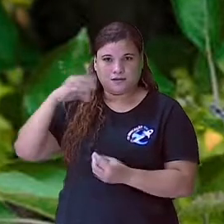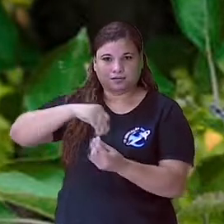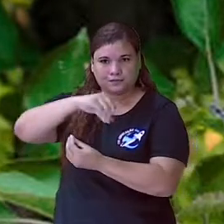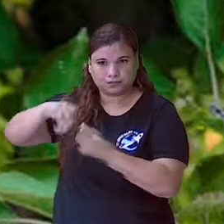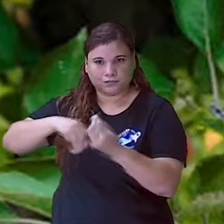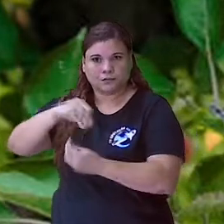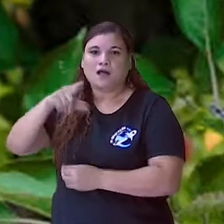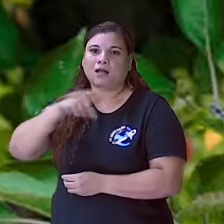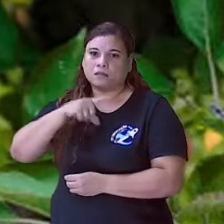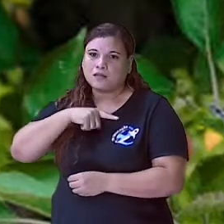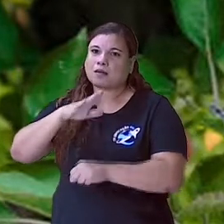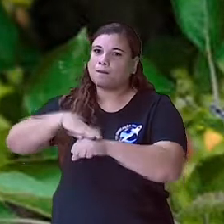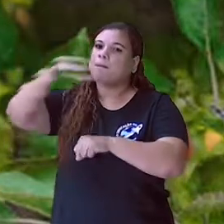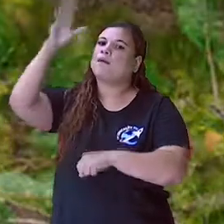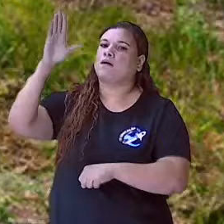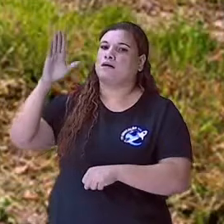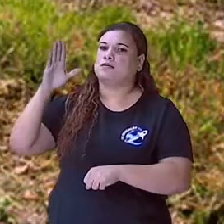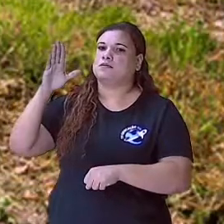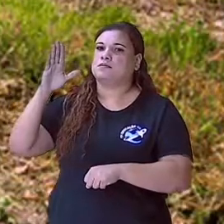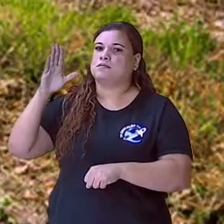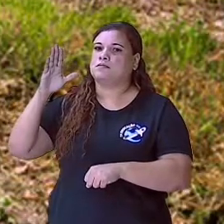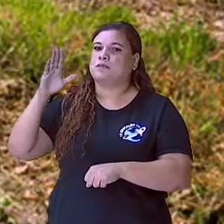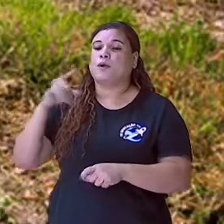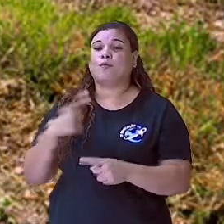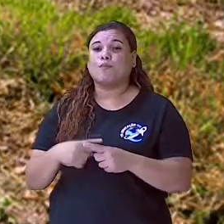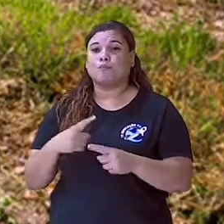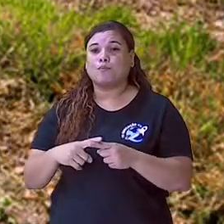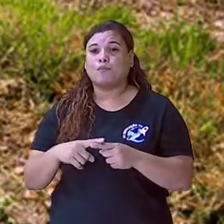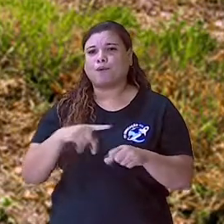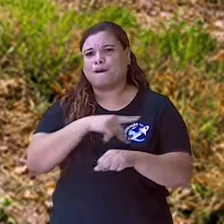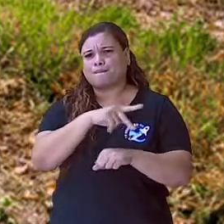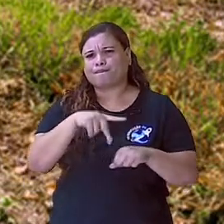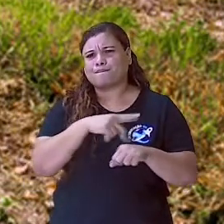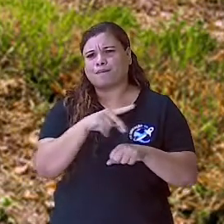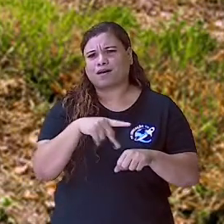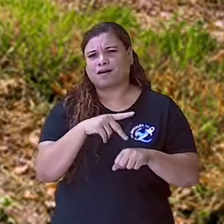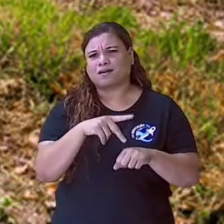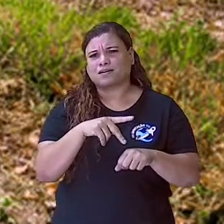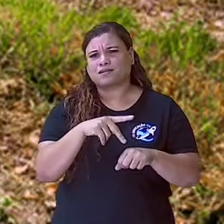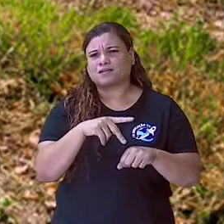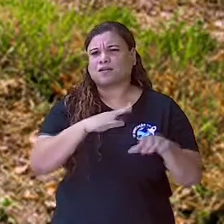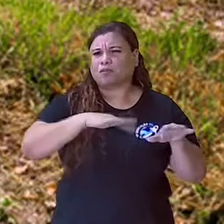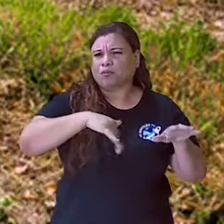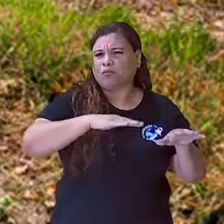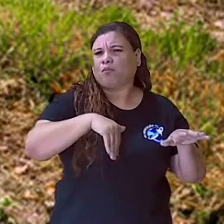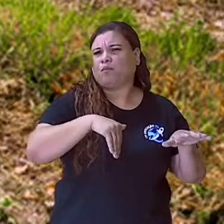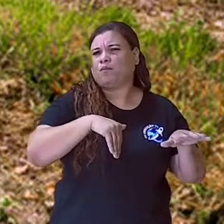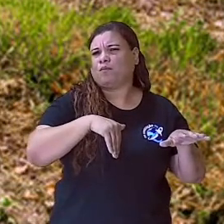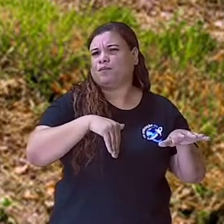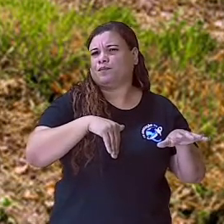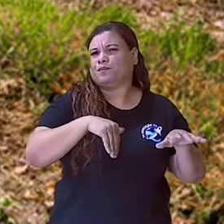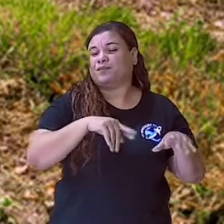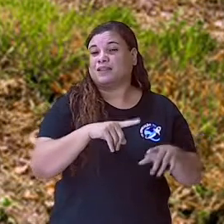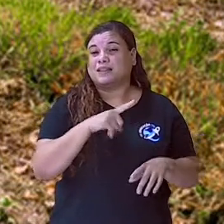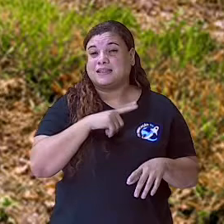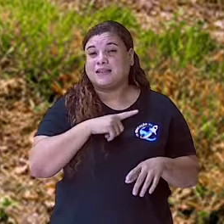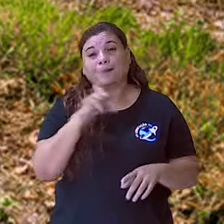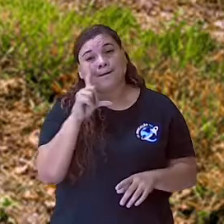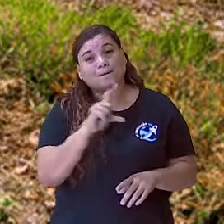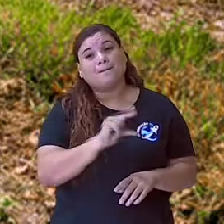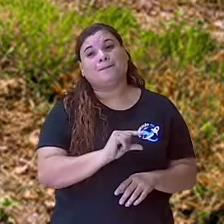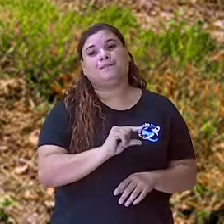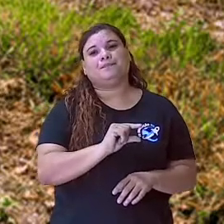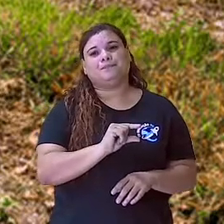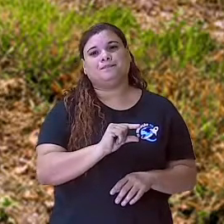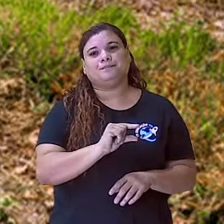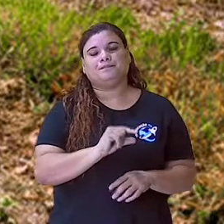temperado. Na nossa próxima imagem, já vai mostrar também as videiras, né?